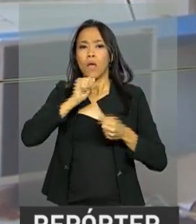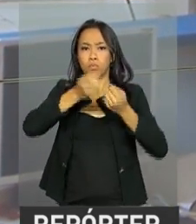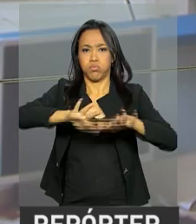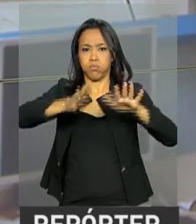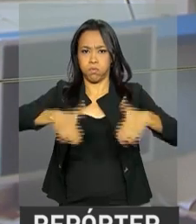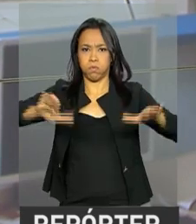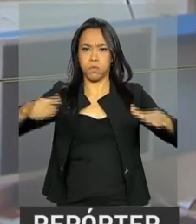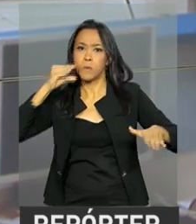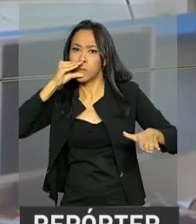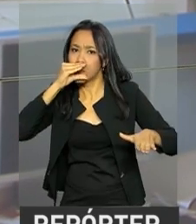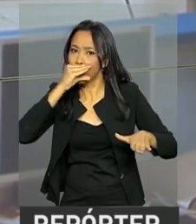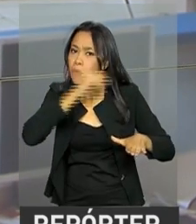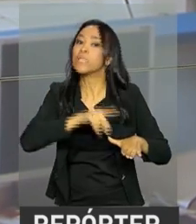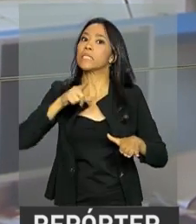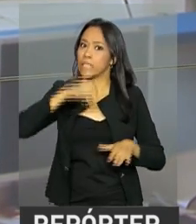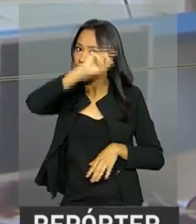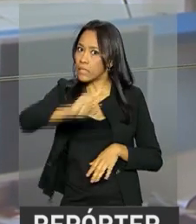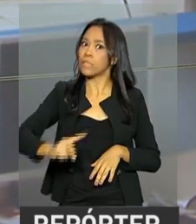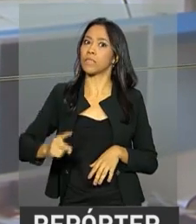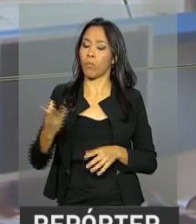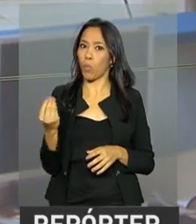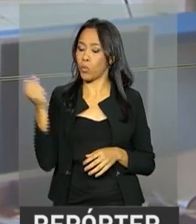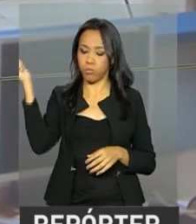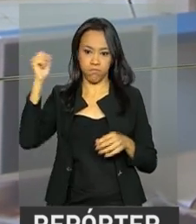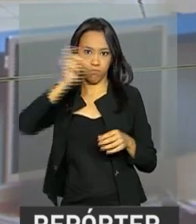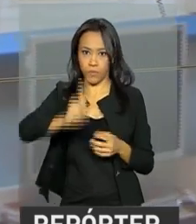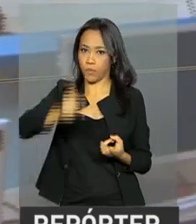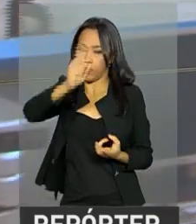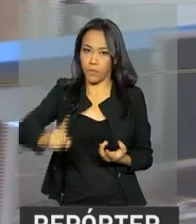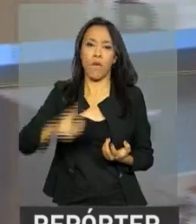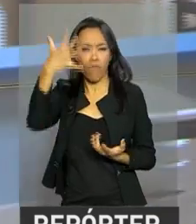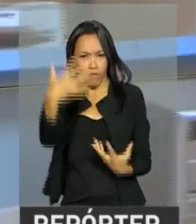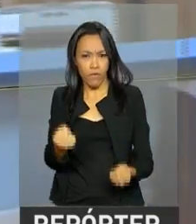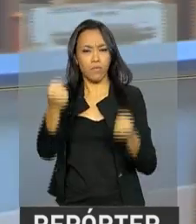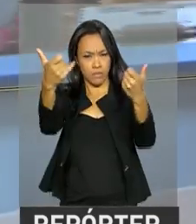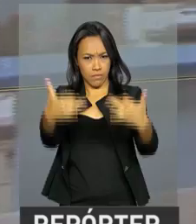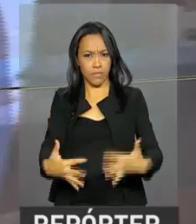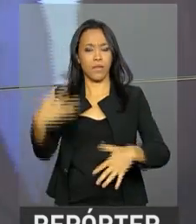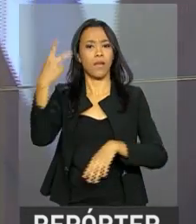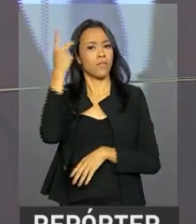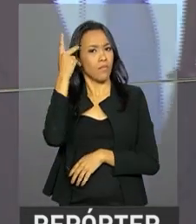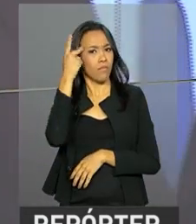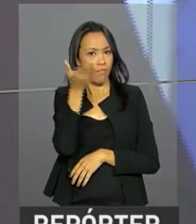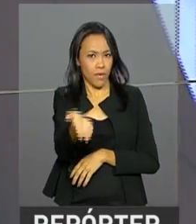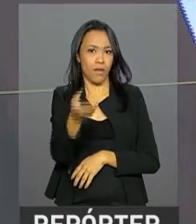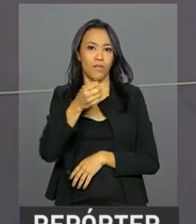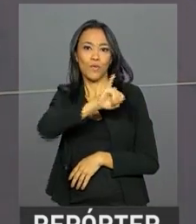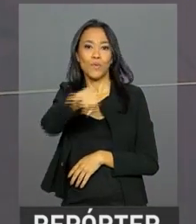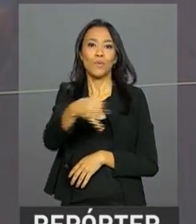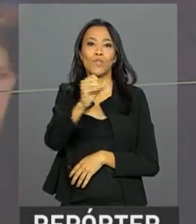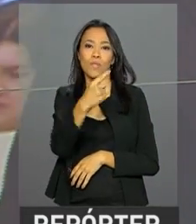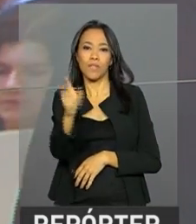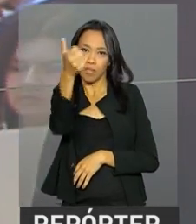previsão é de uma incidência de raios Acima da Média vamos agora voltar a São Paulo Falar com José luí Filho que tem os detalhes sobre